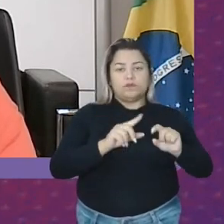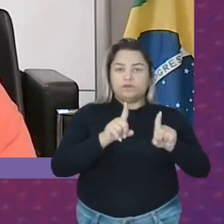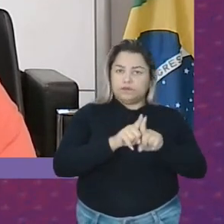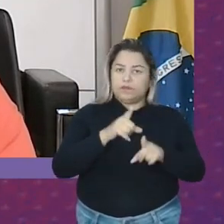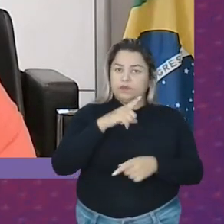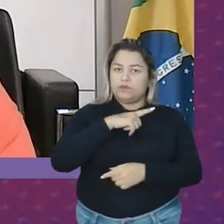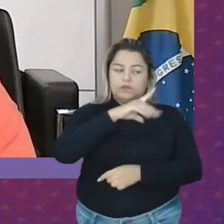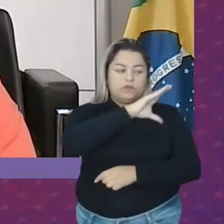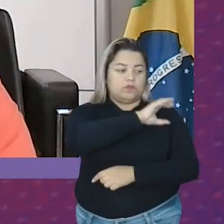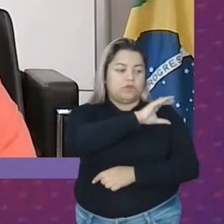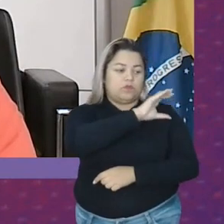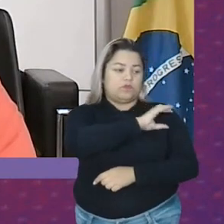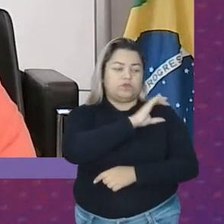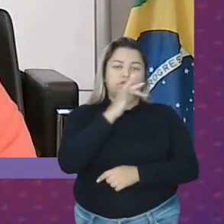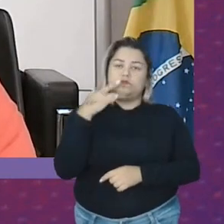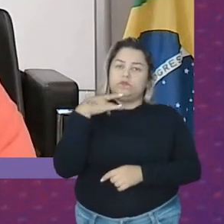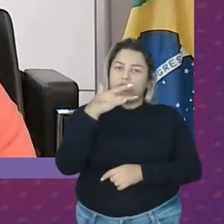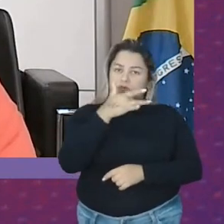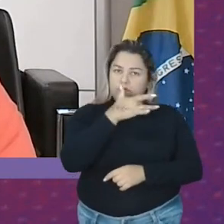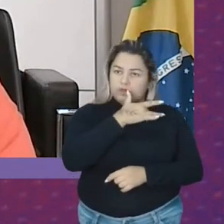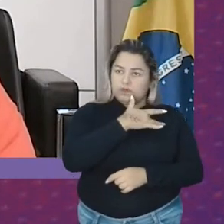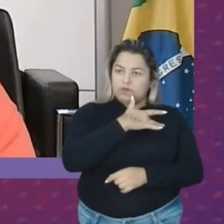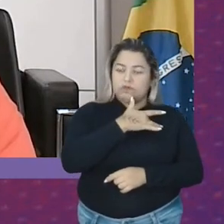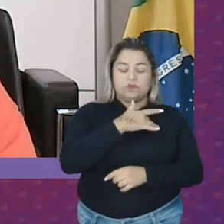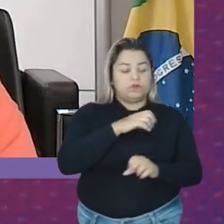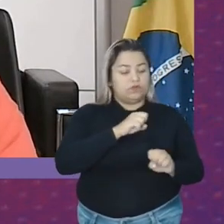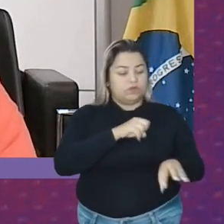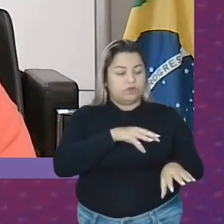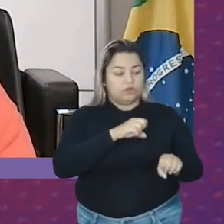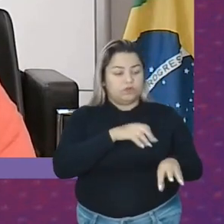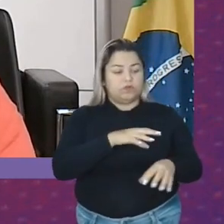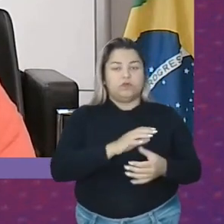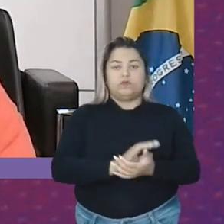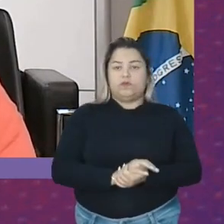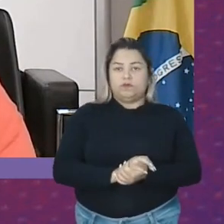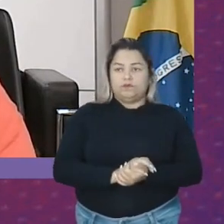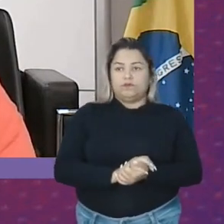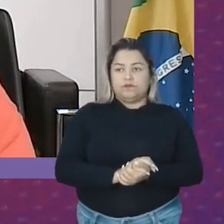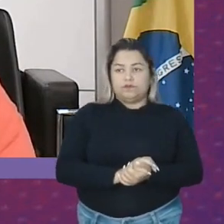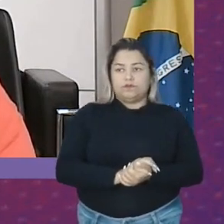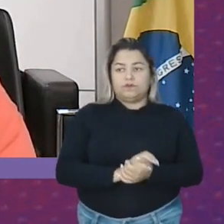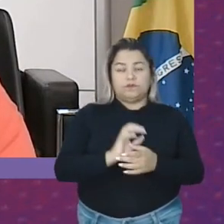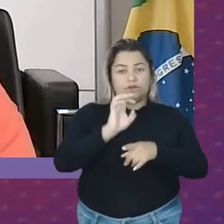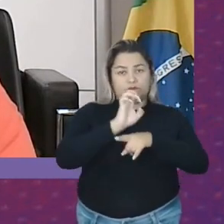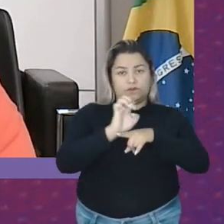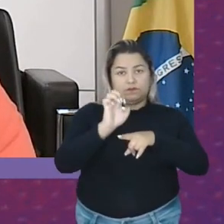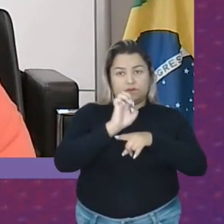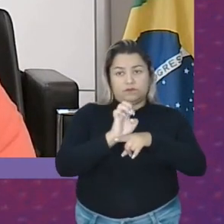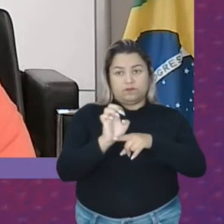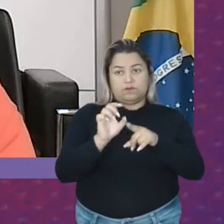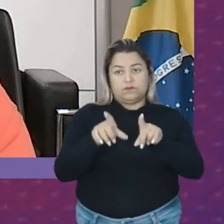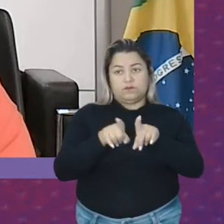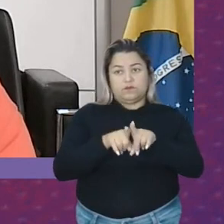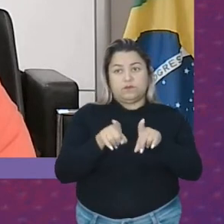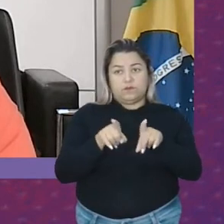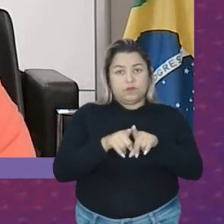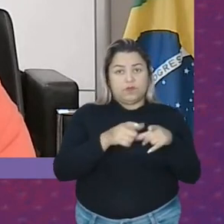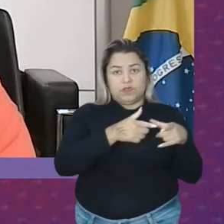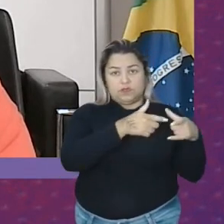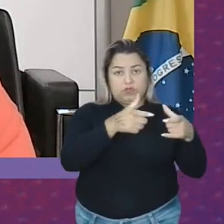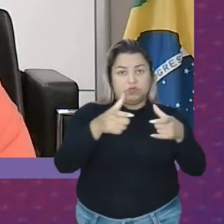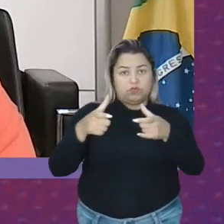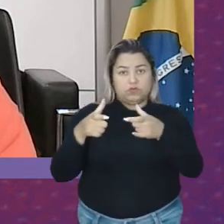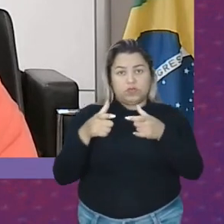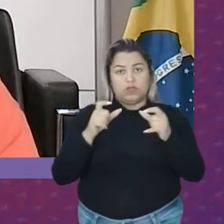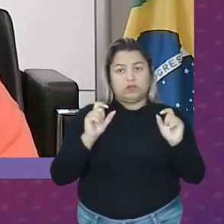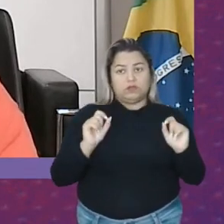uma coordenação de saúde e de educação. É necessário investimento nessas áreas todas que